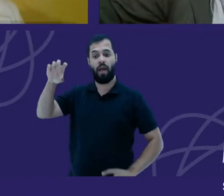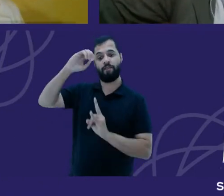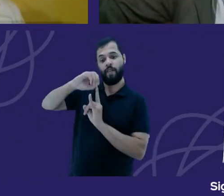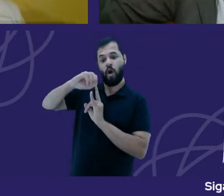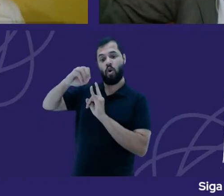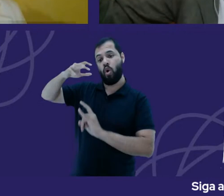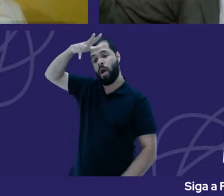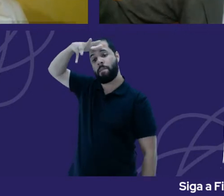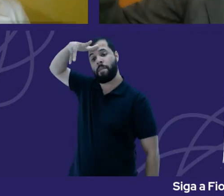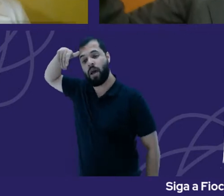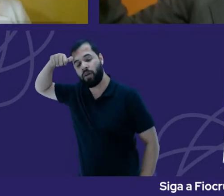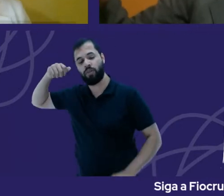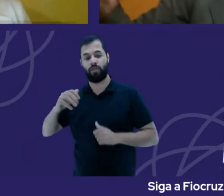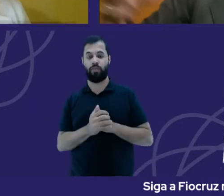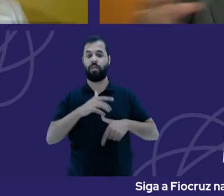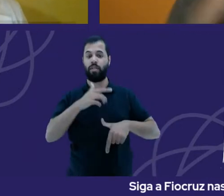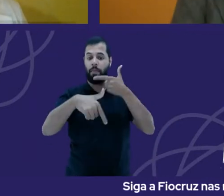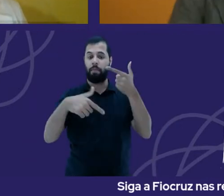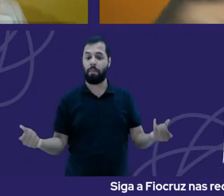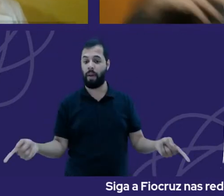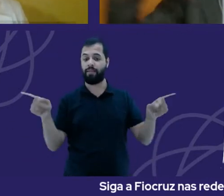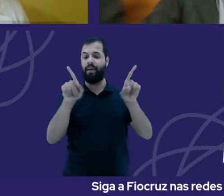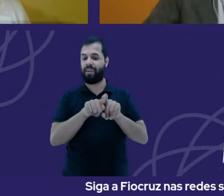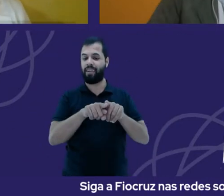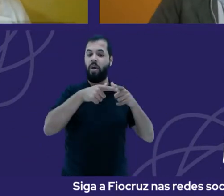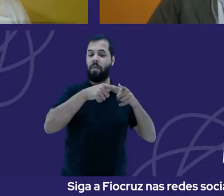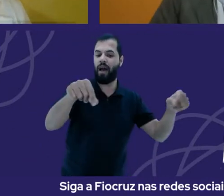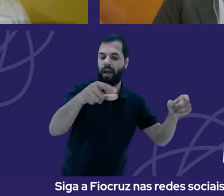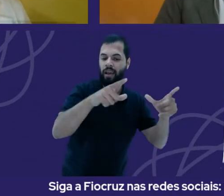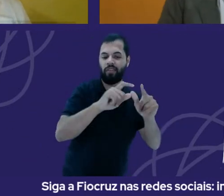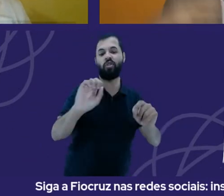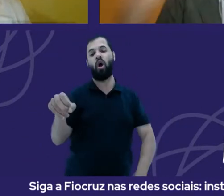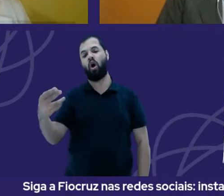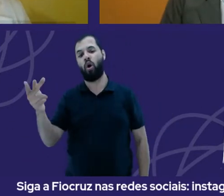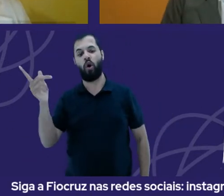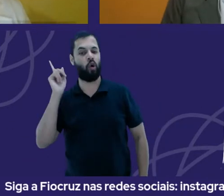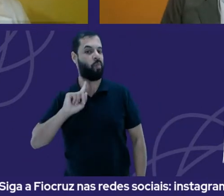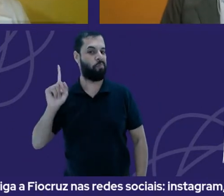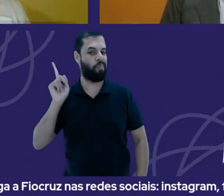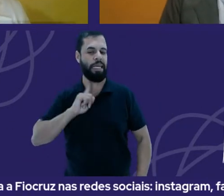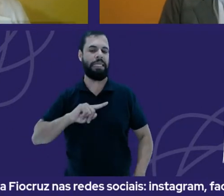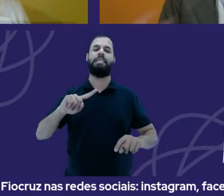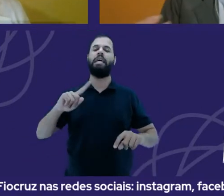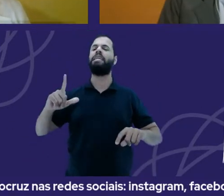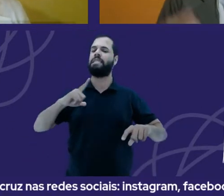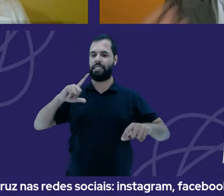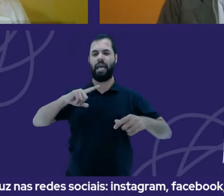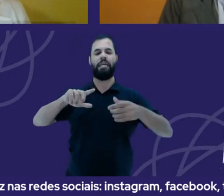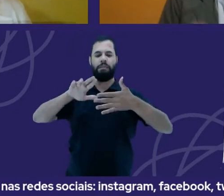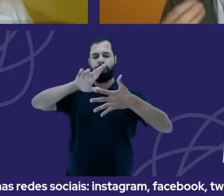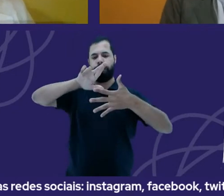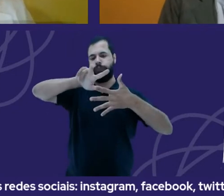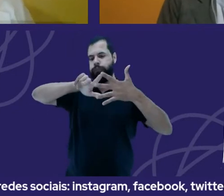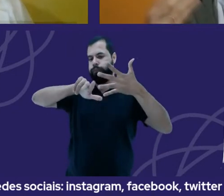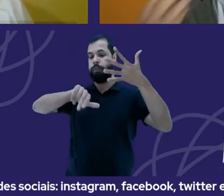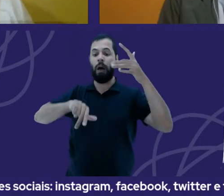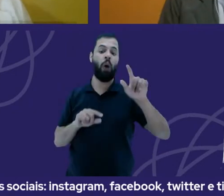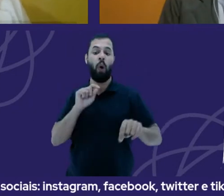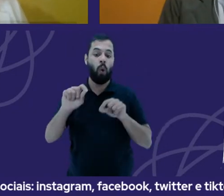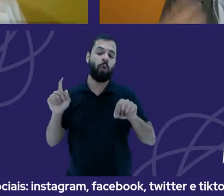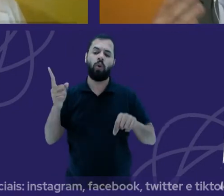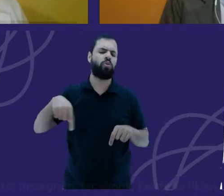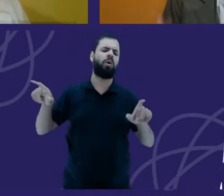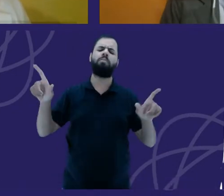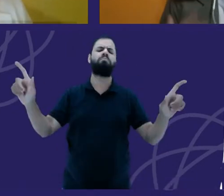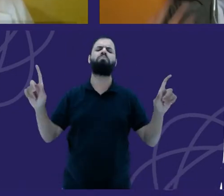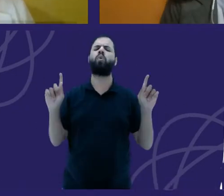live com alguém da Fiocruz Brasília, em colaboração com a Fiocruz Minas, e por aí vai. Então, a gente está falando de integração,